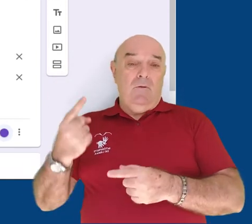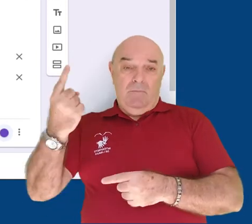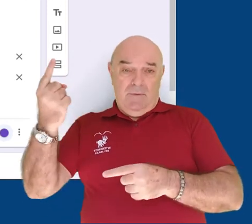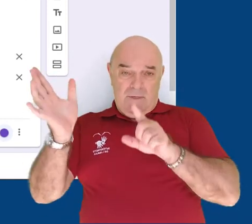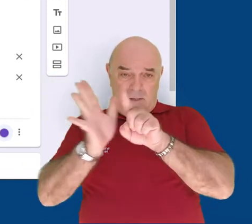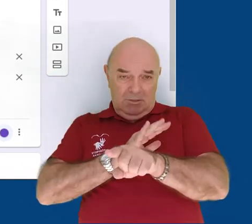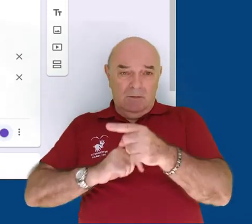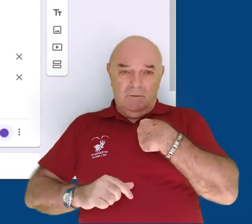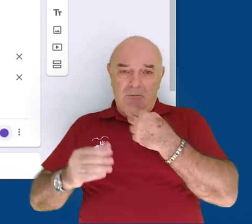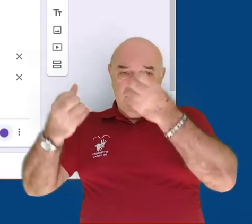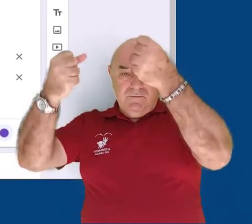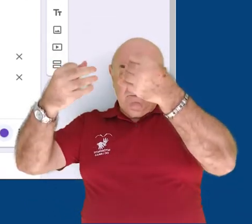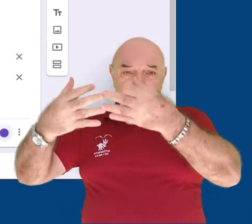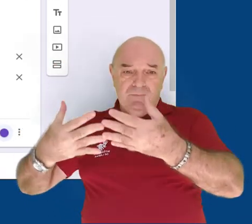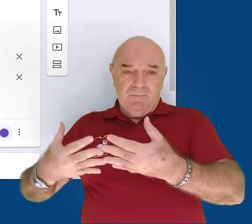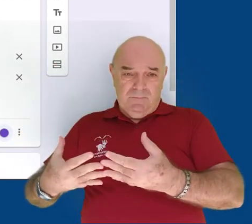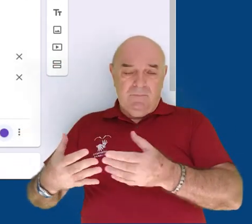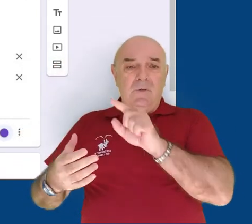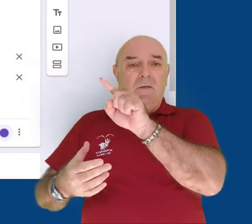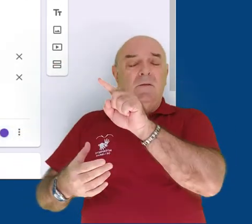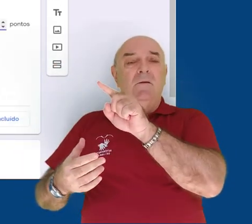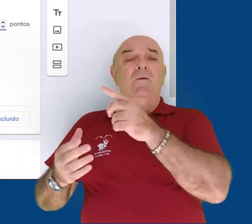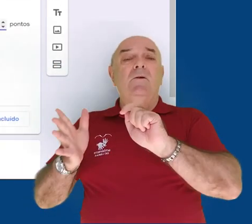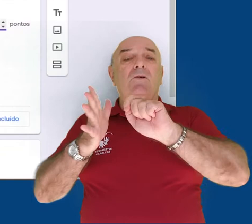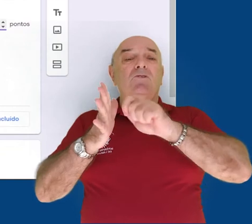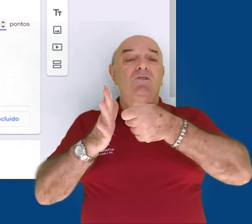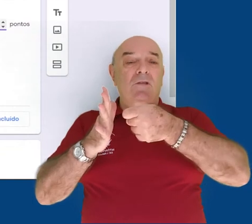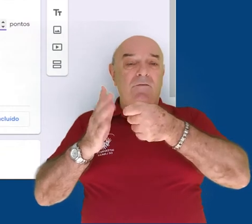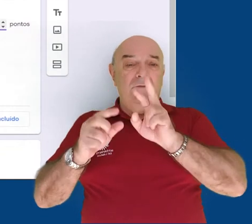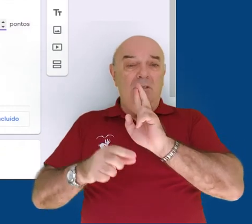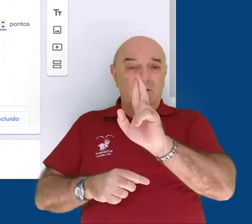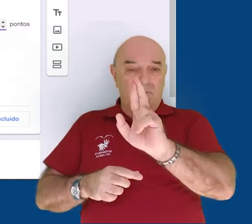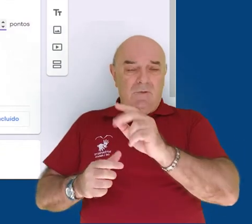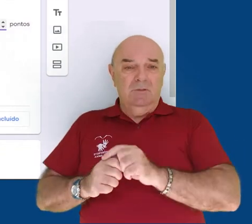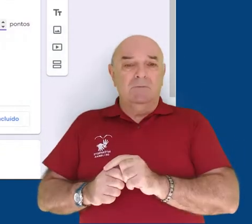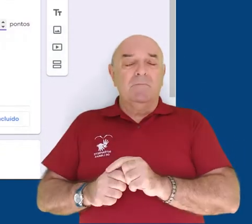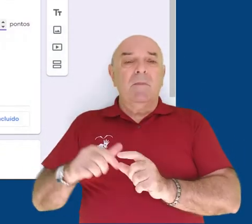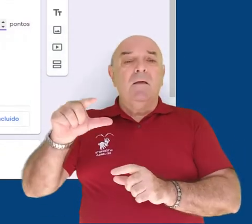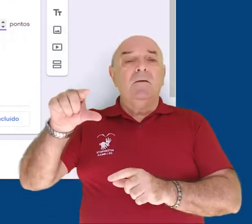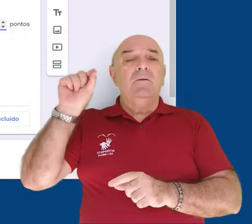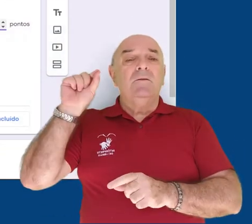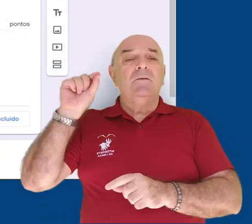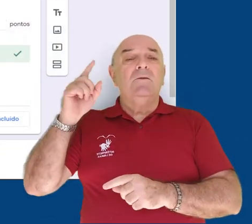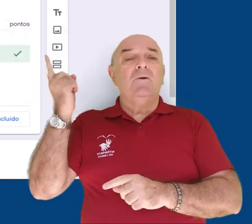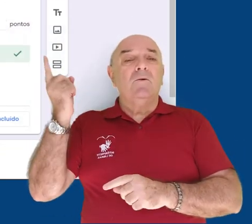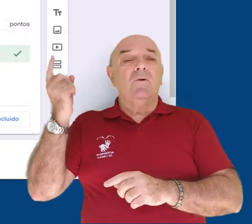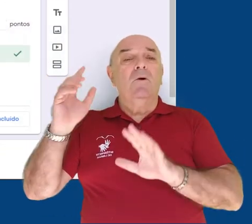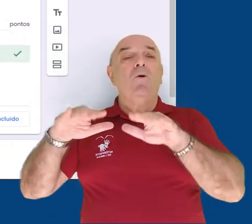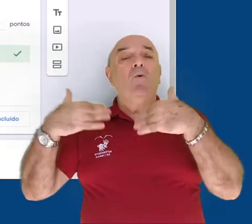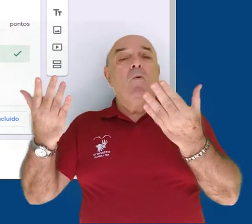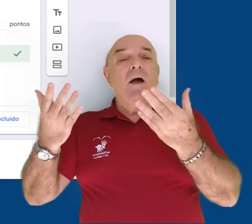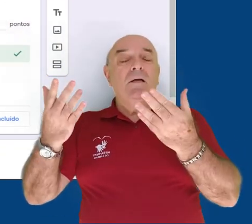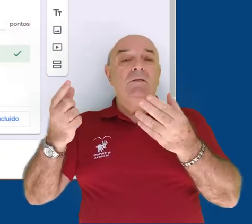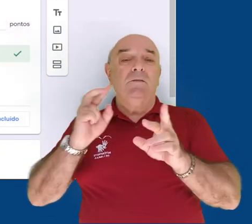uma questão simples de verdadeiro ou falso clica em chave de resposta nessa seção da pergunta podemos agora selecionar qual ou quais